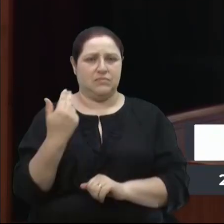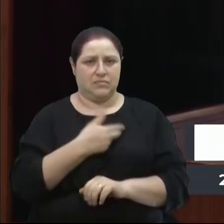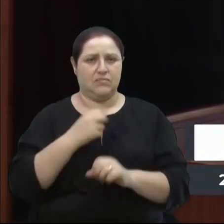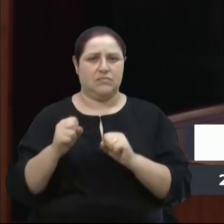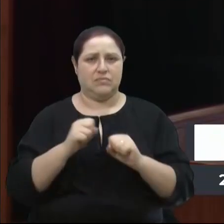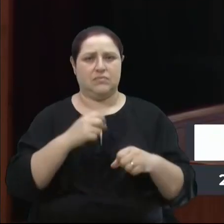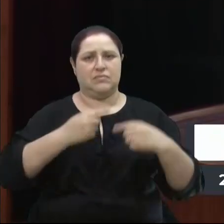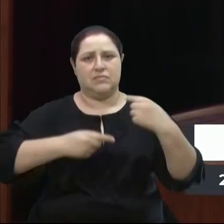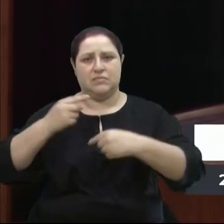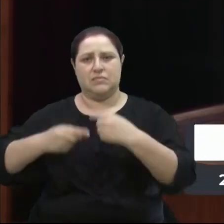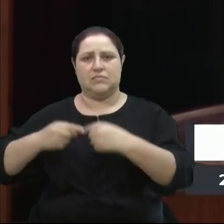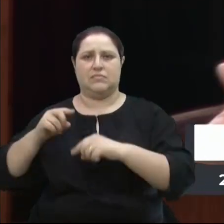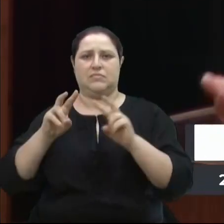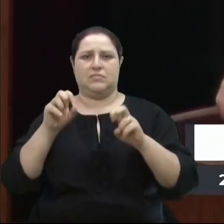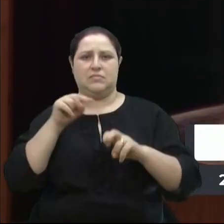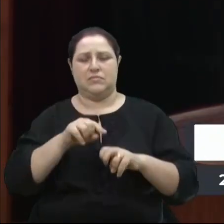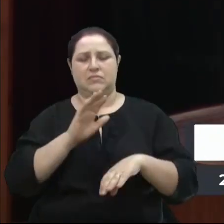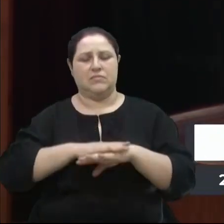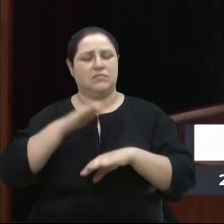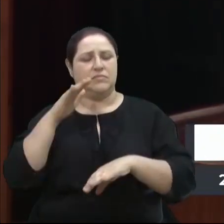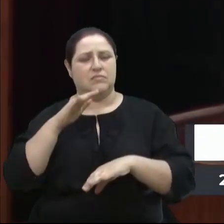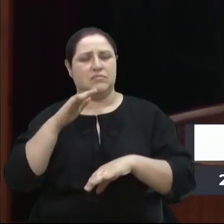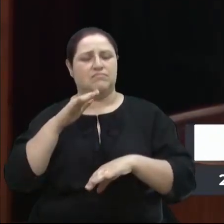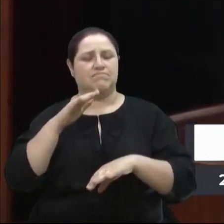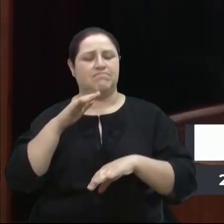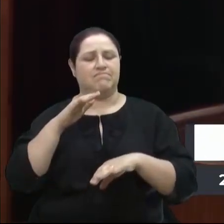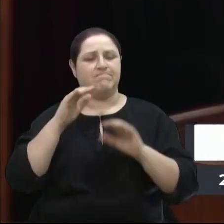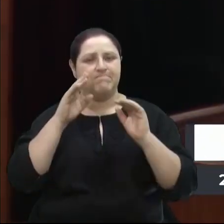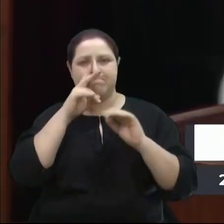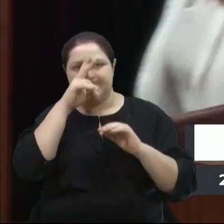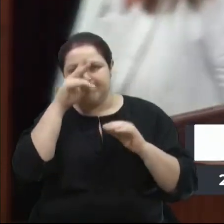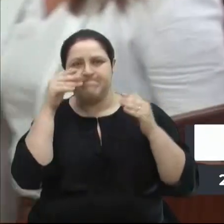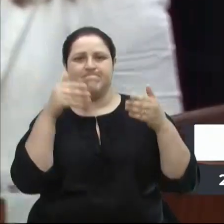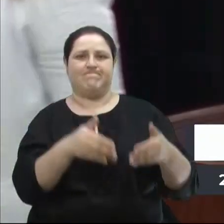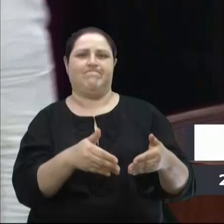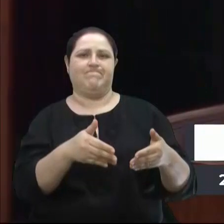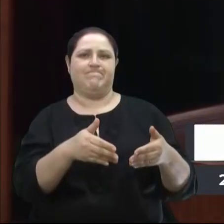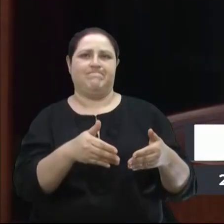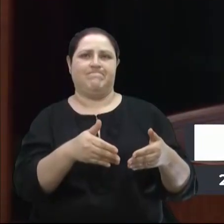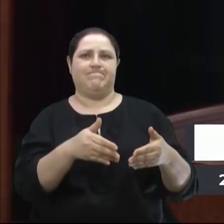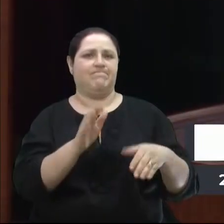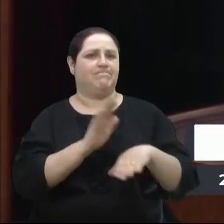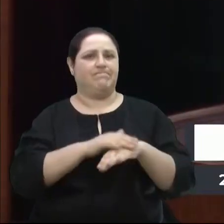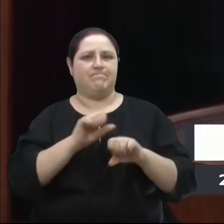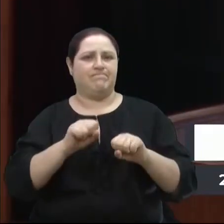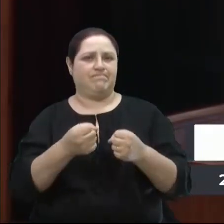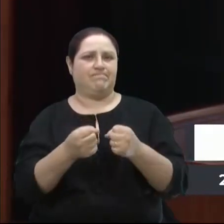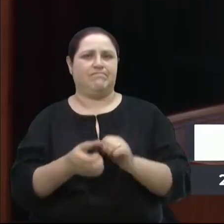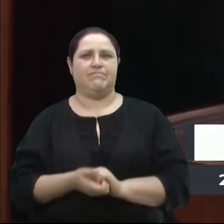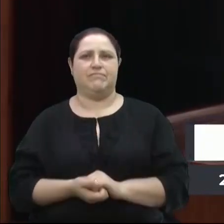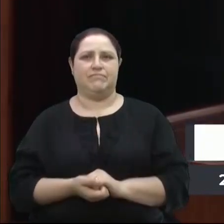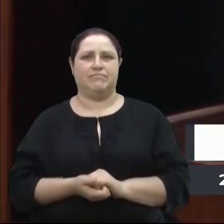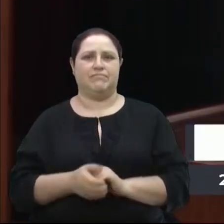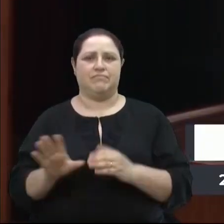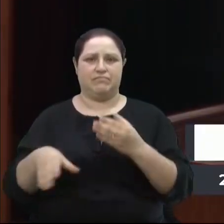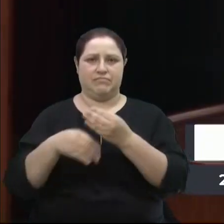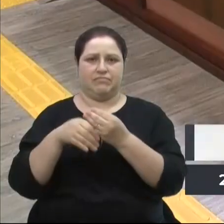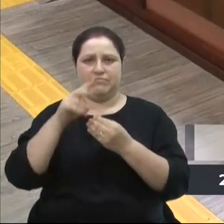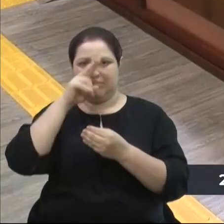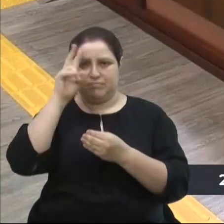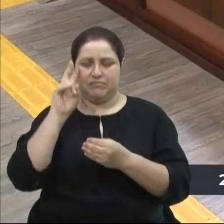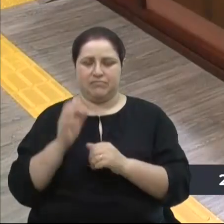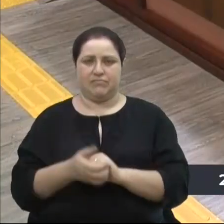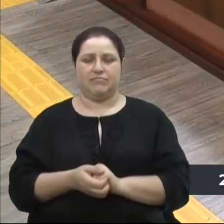discuta esse assunto aí com mais ênfase e mais contundência. Sua parte, vereador Velocino.